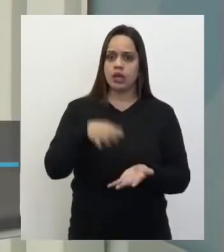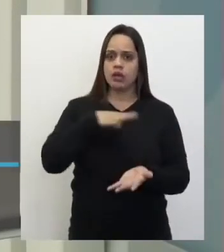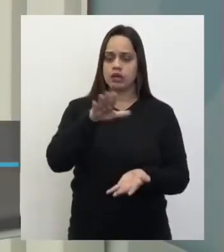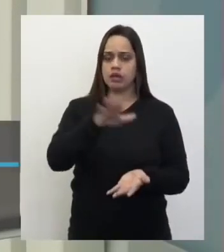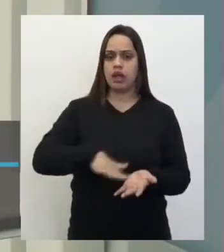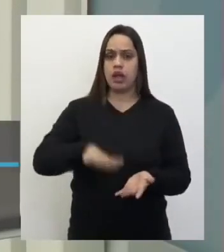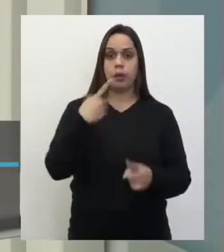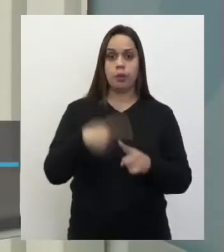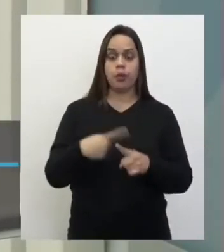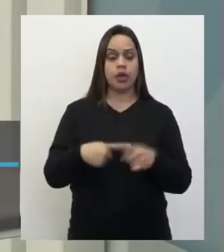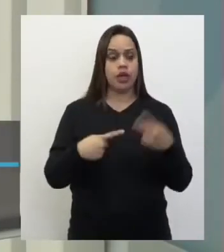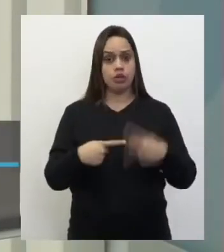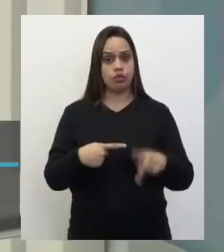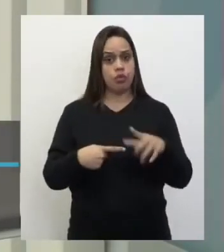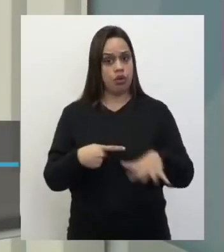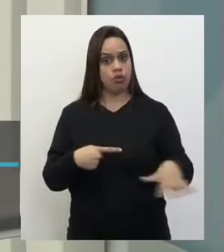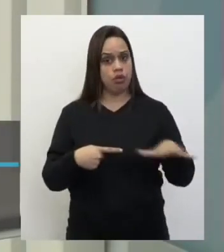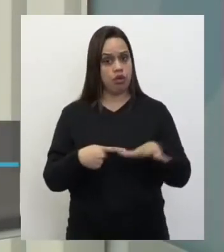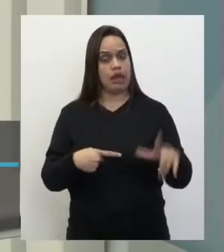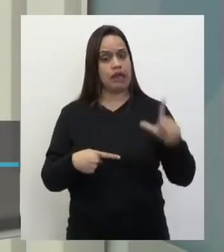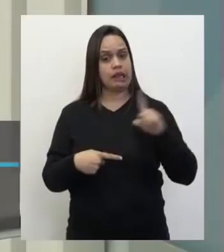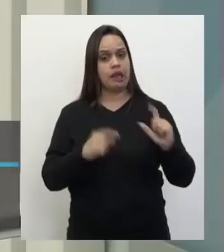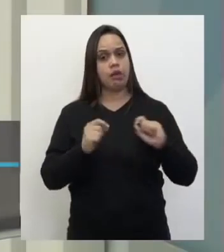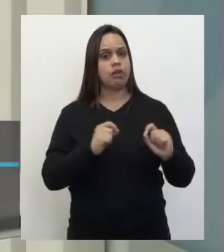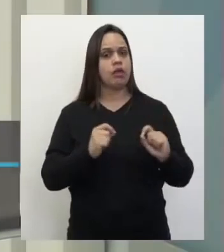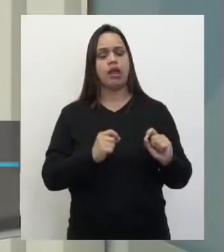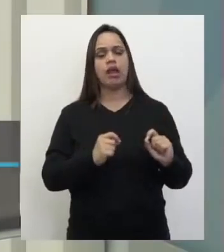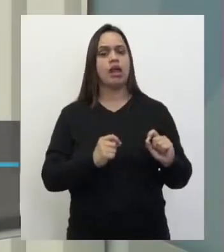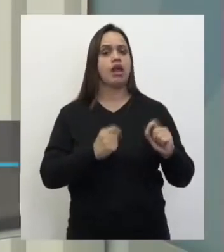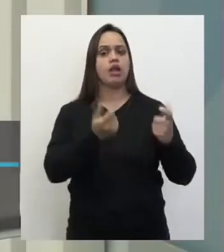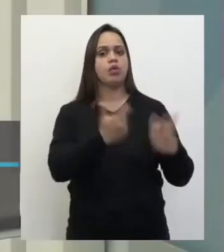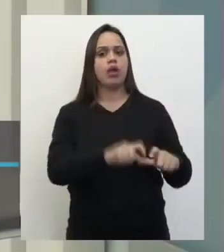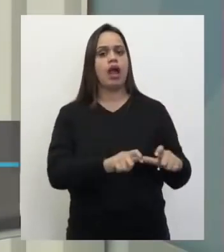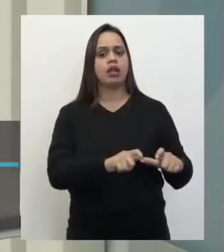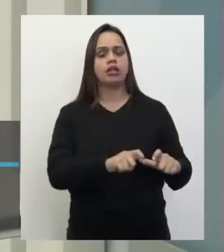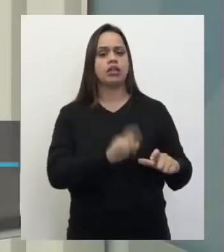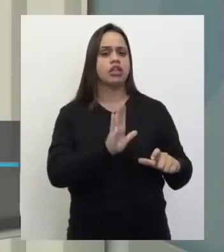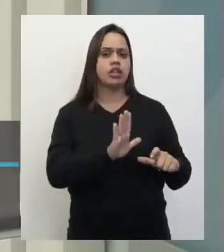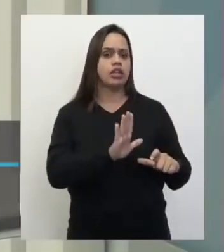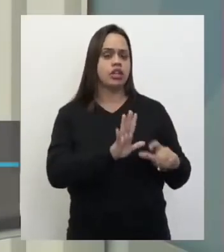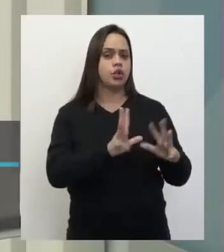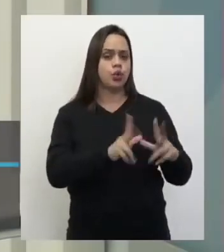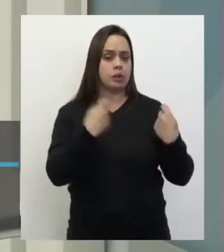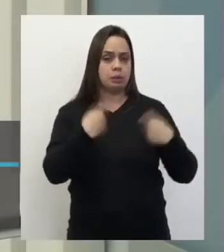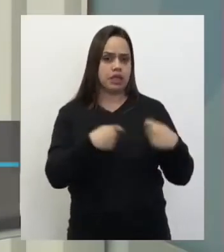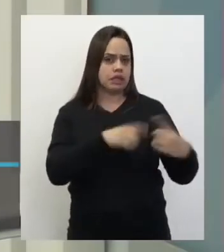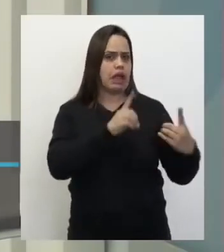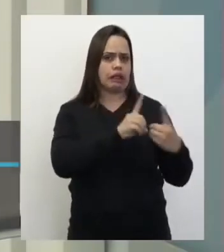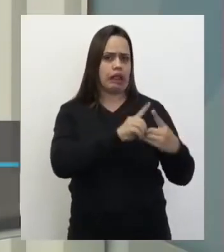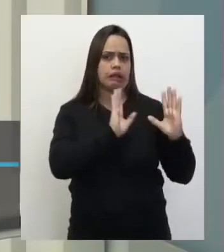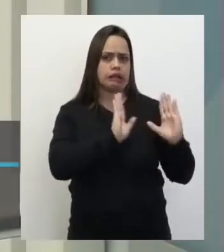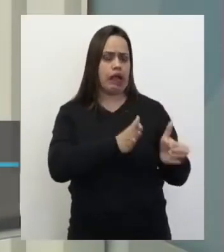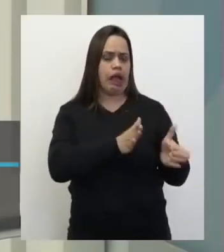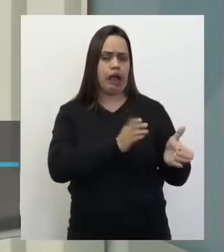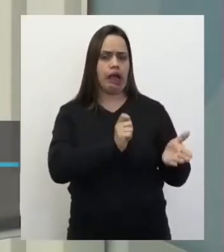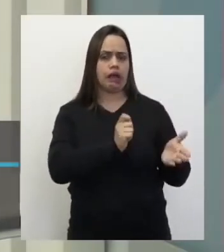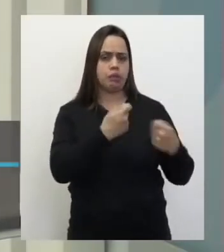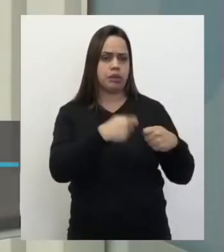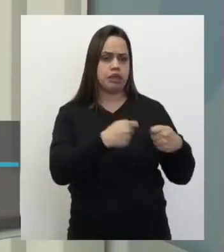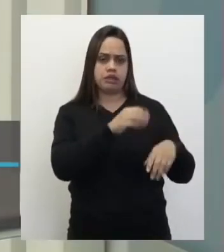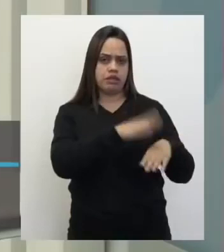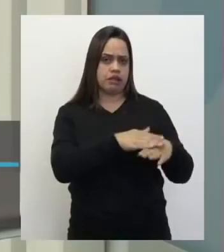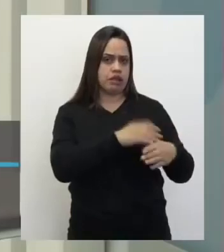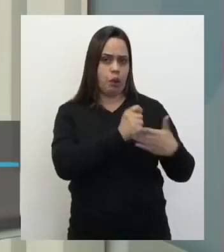Porque nas suas regiões existem ali atividades que atendem bem às suas demandas, ao seu